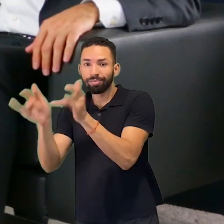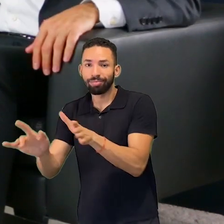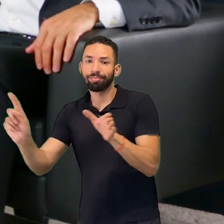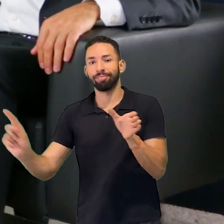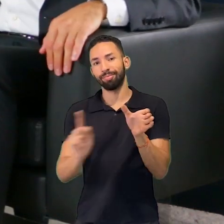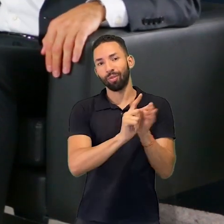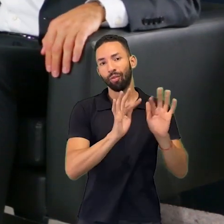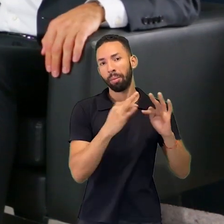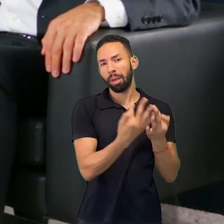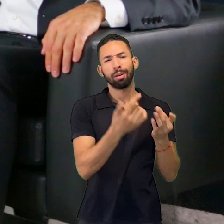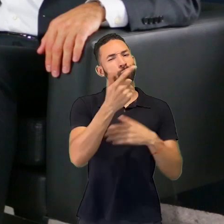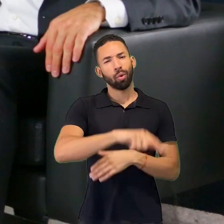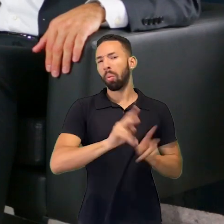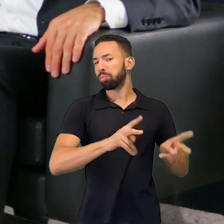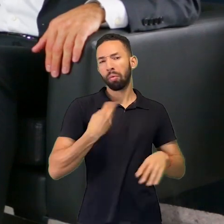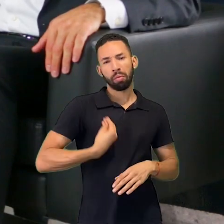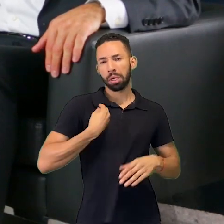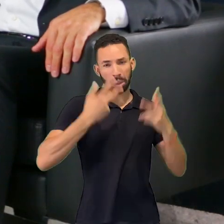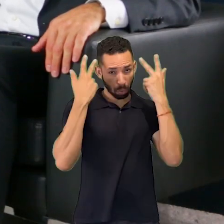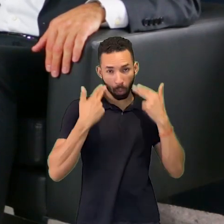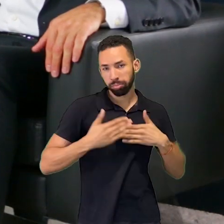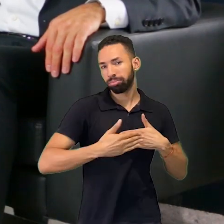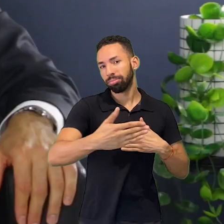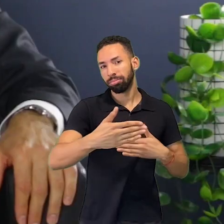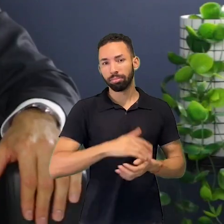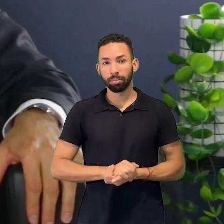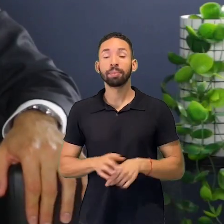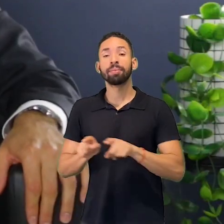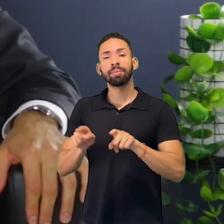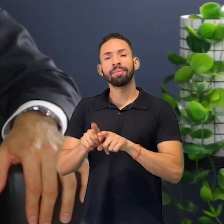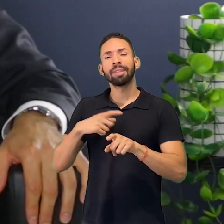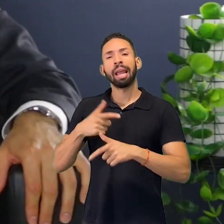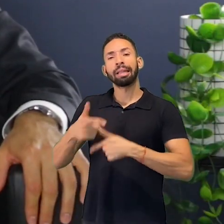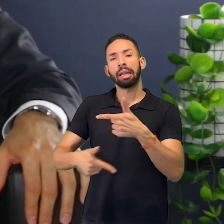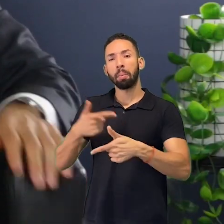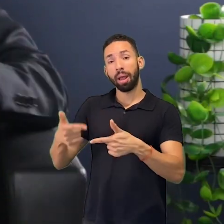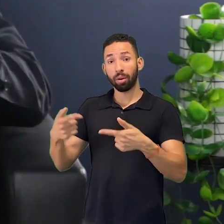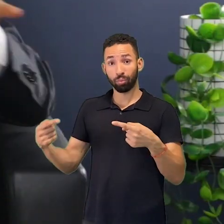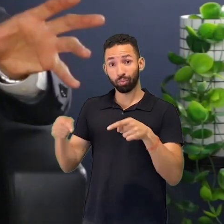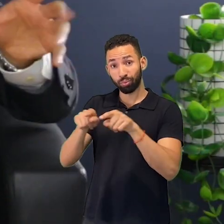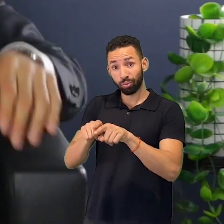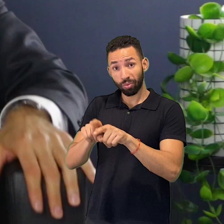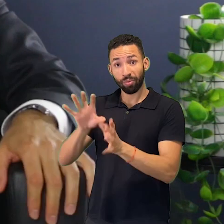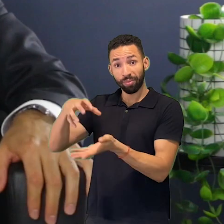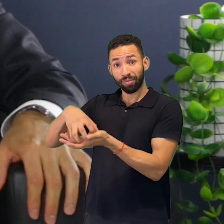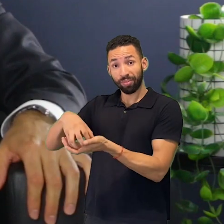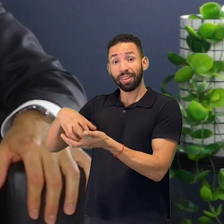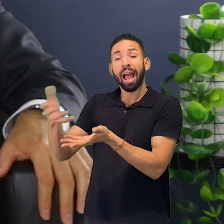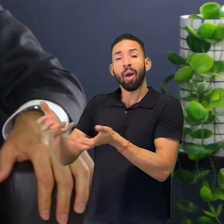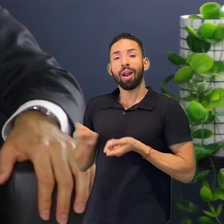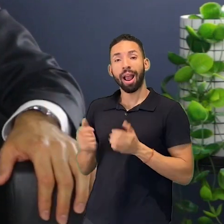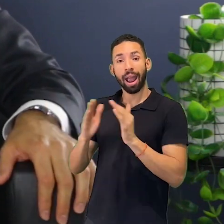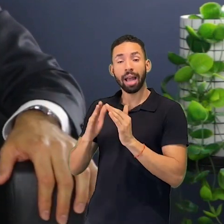reinserida no seu âmbito familiar e continuar a sua vida. Então há um trabalho também paralelo à residência inclusiva,